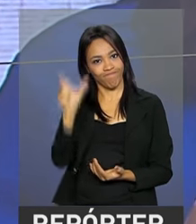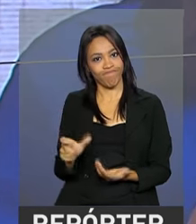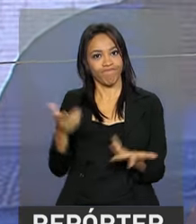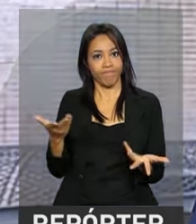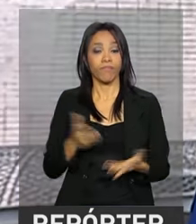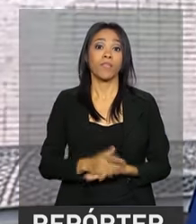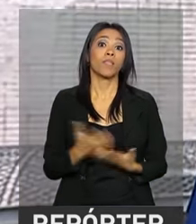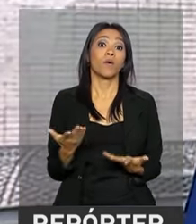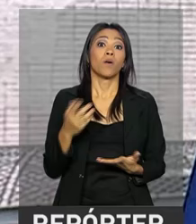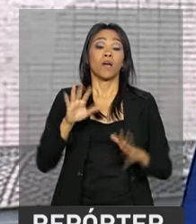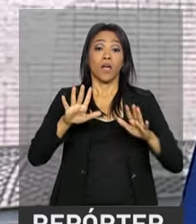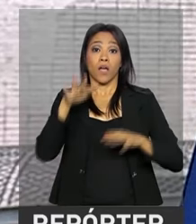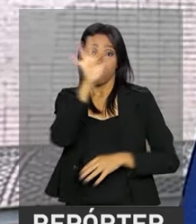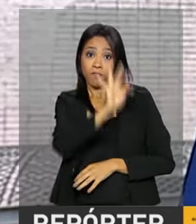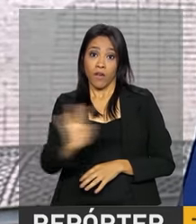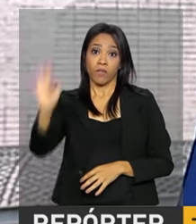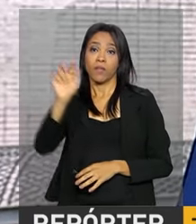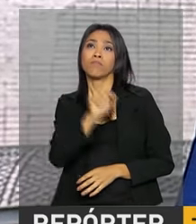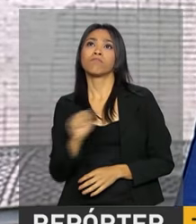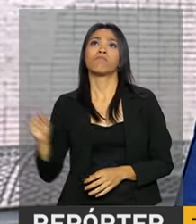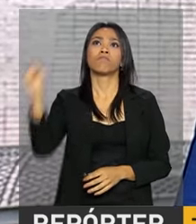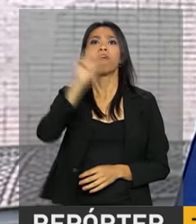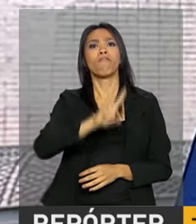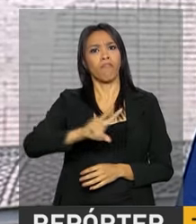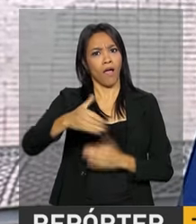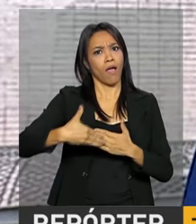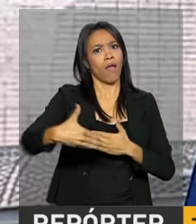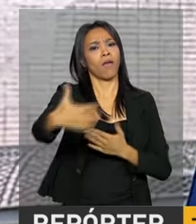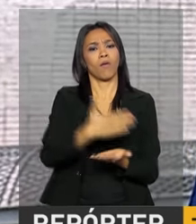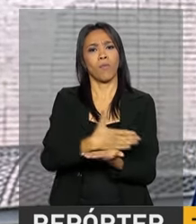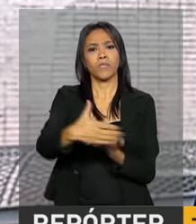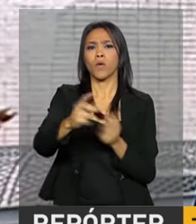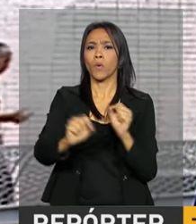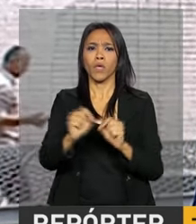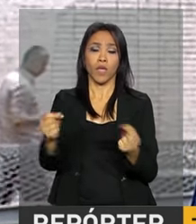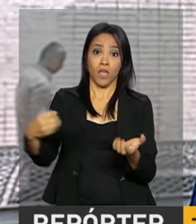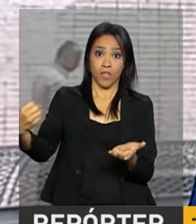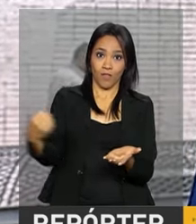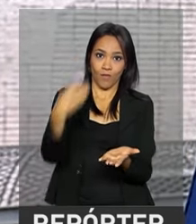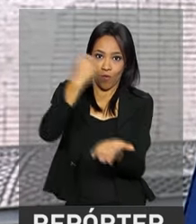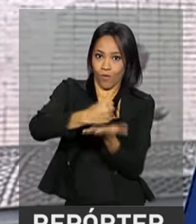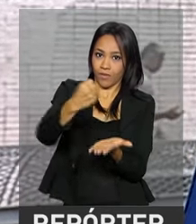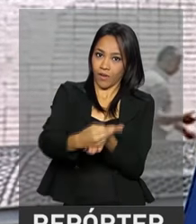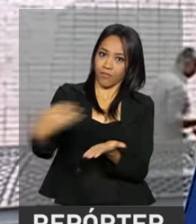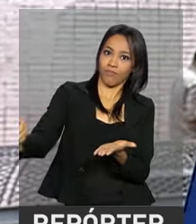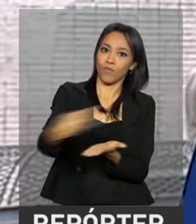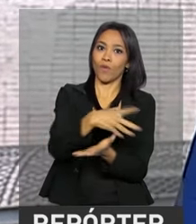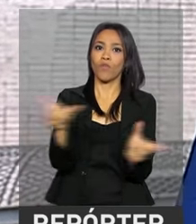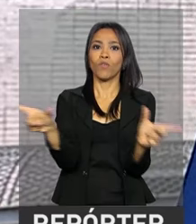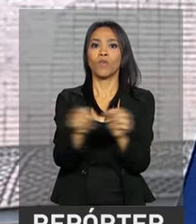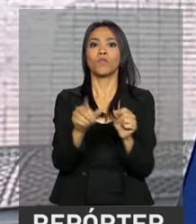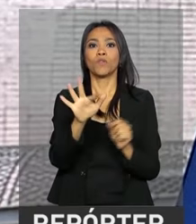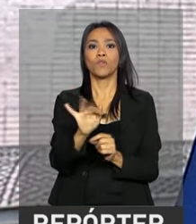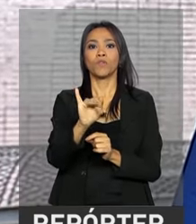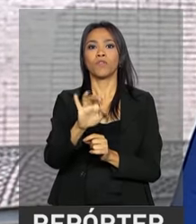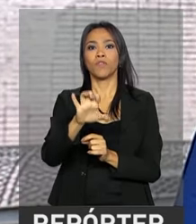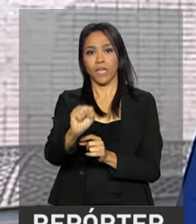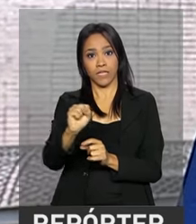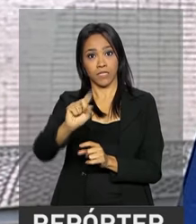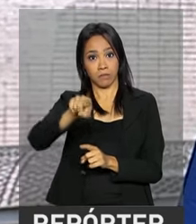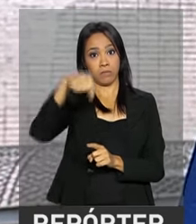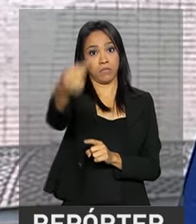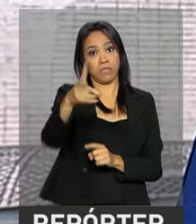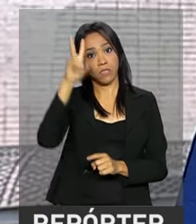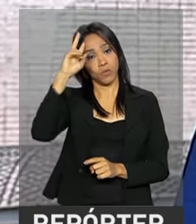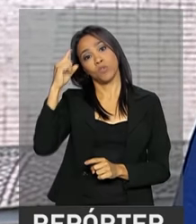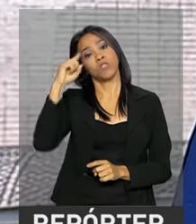As instituições de ensino superior vão poder começar os processos de renovação do fi a partir da próxima segunda-feira 9 de Janeiro Eles